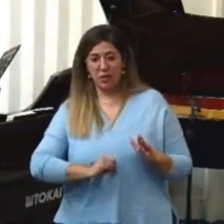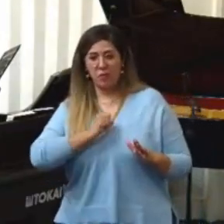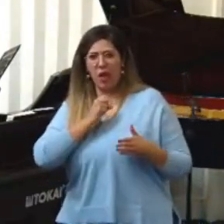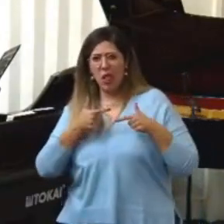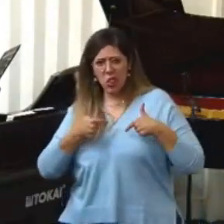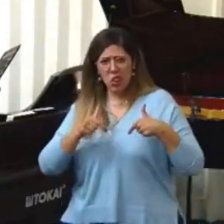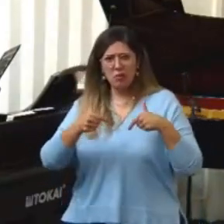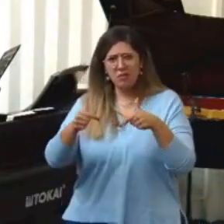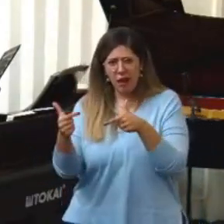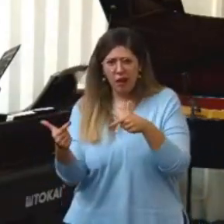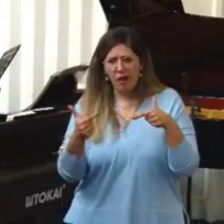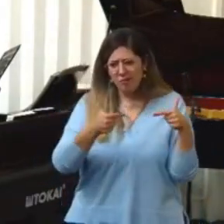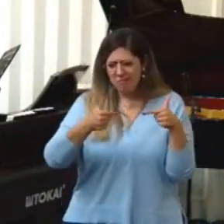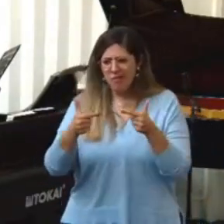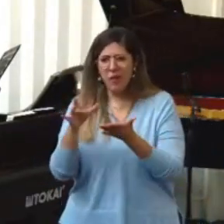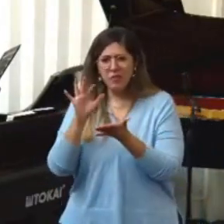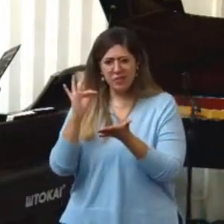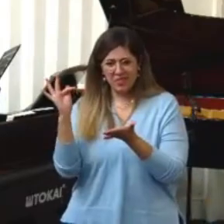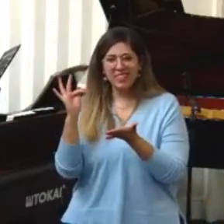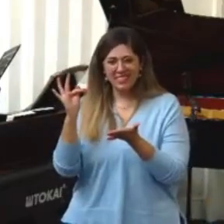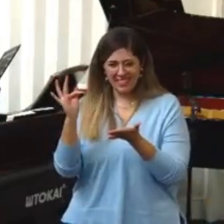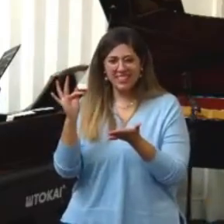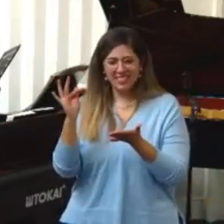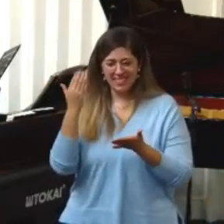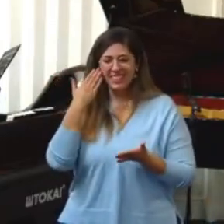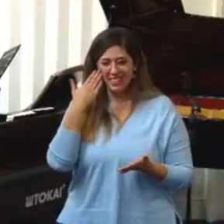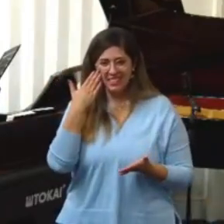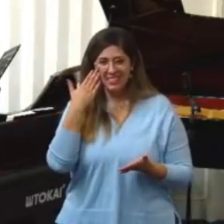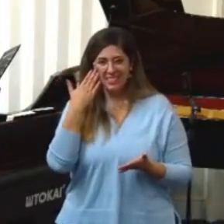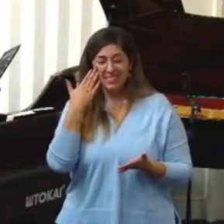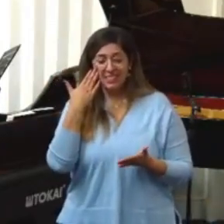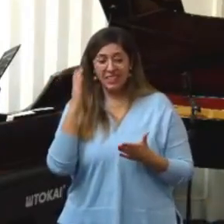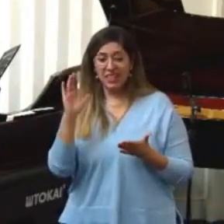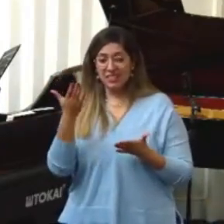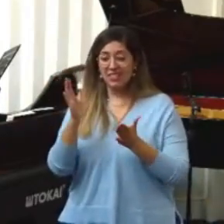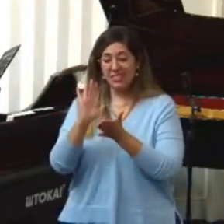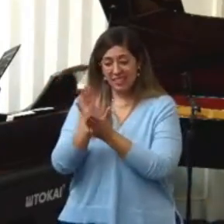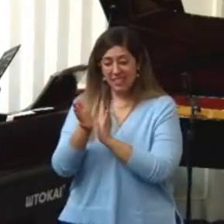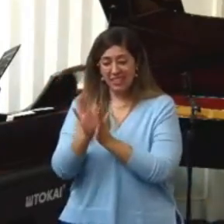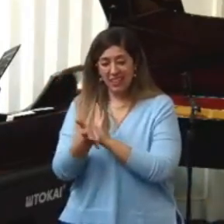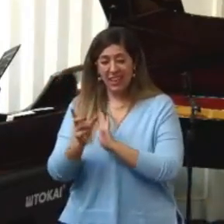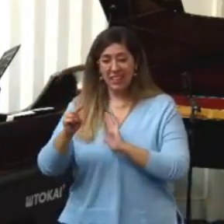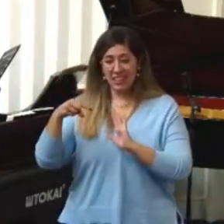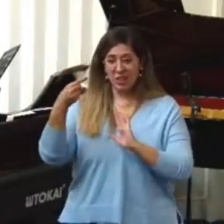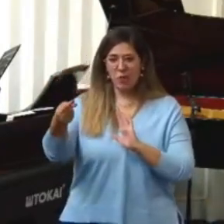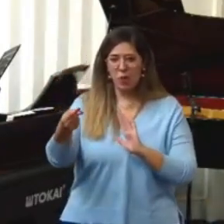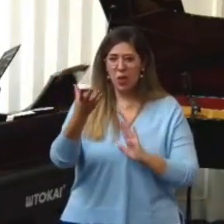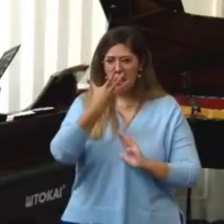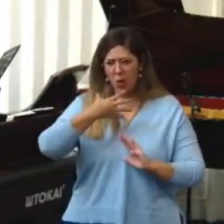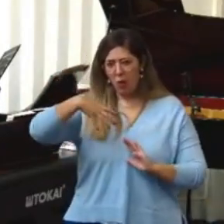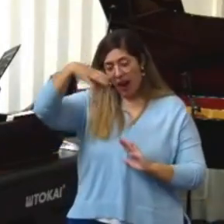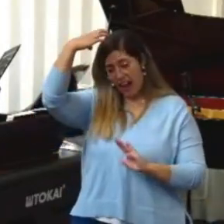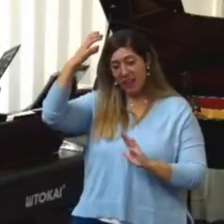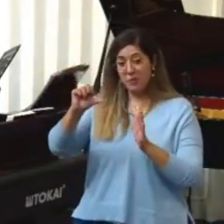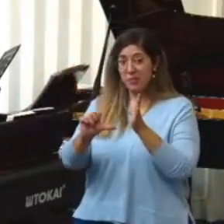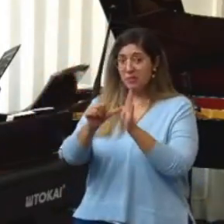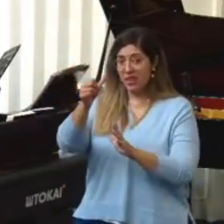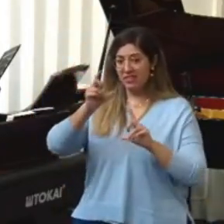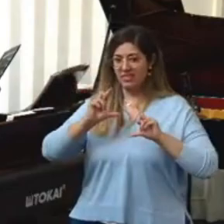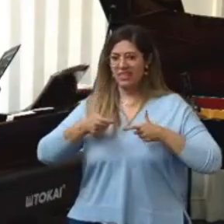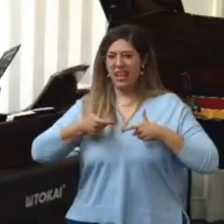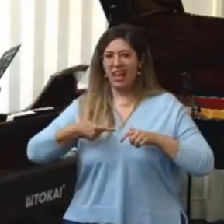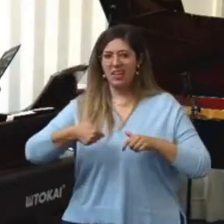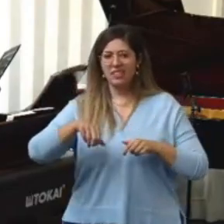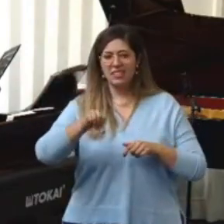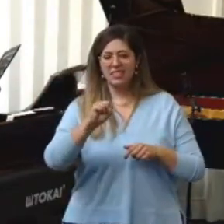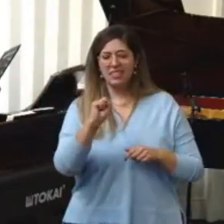batalha contra os filisteus, tem um certo avanço. Depois, Saul lidera outra batalha contra os filisteus,